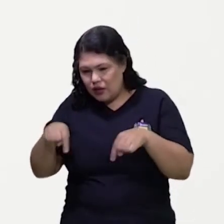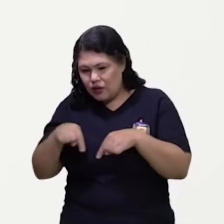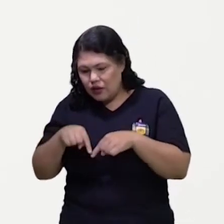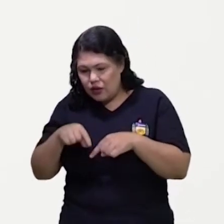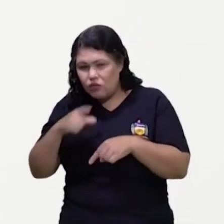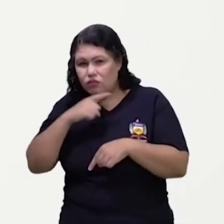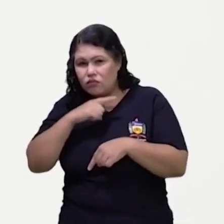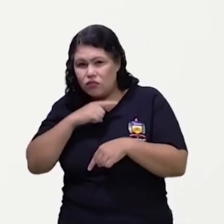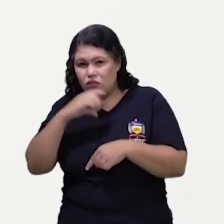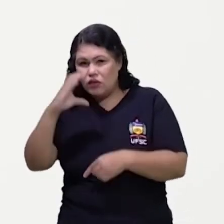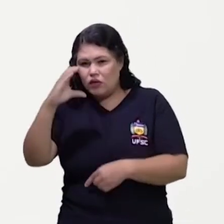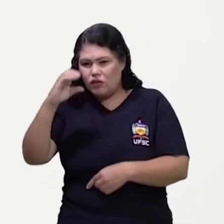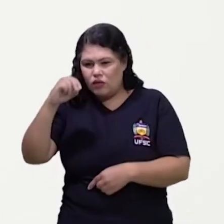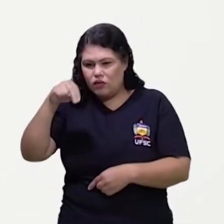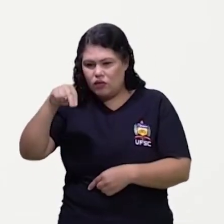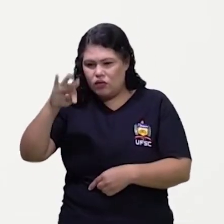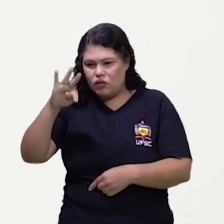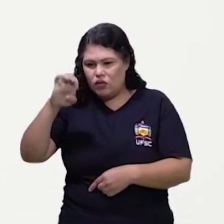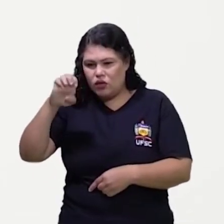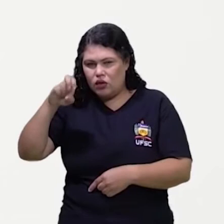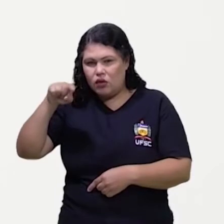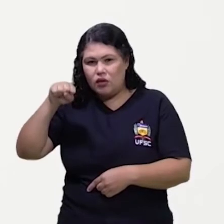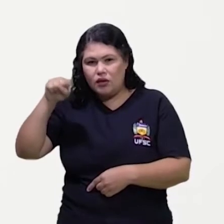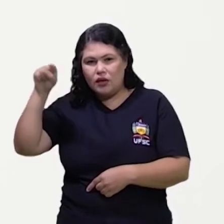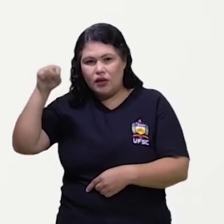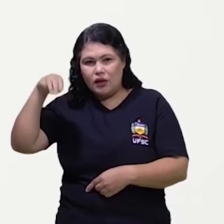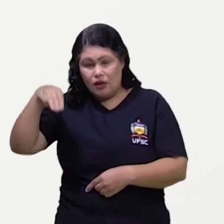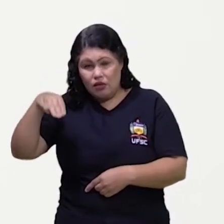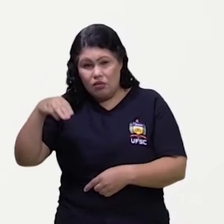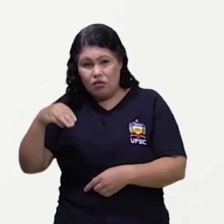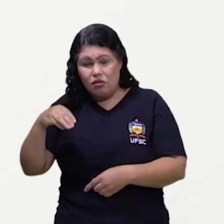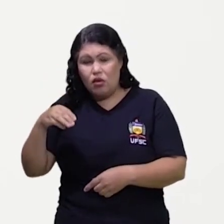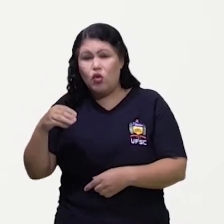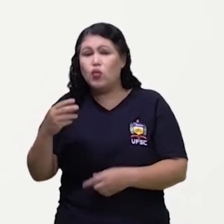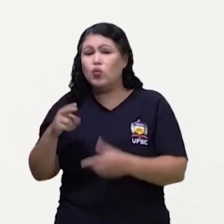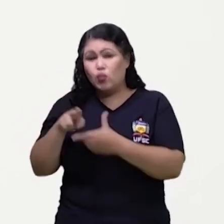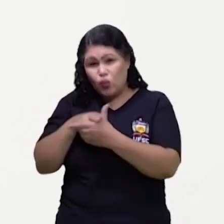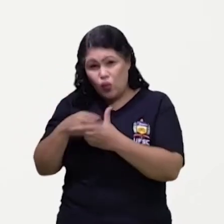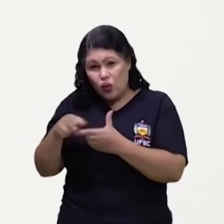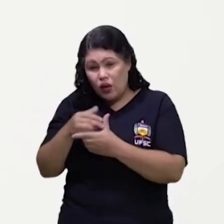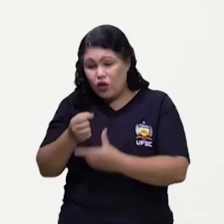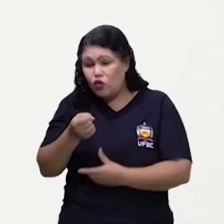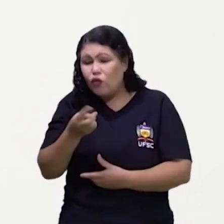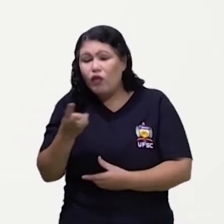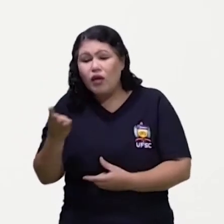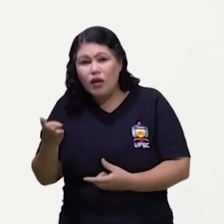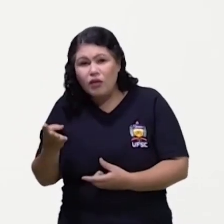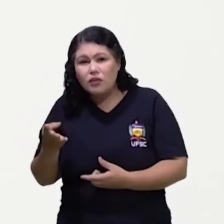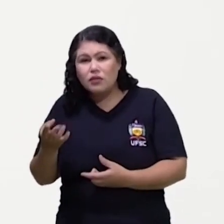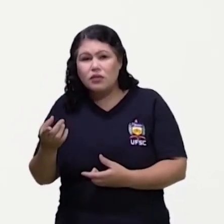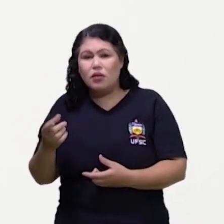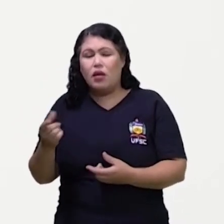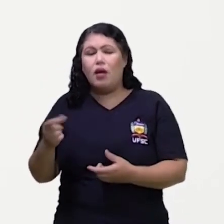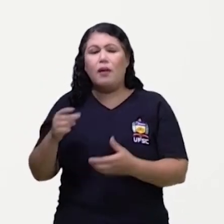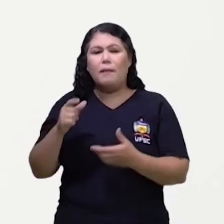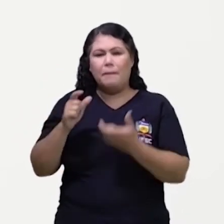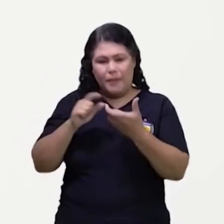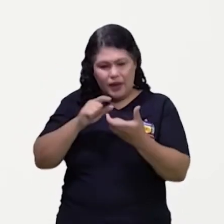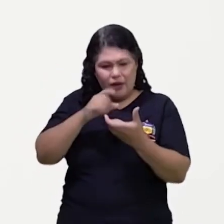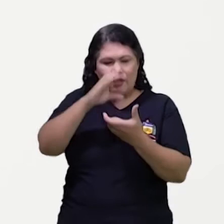contém bastante chocolate. Na leitura da palavra, contém.